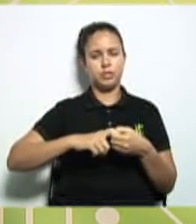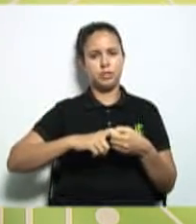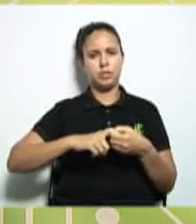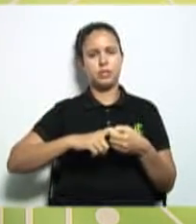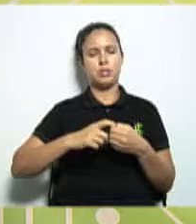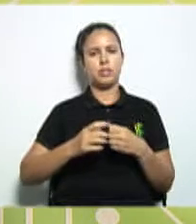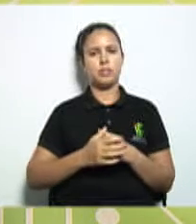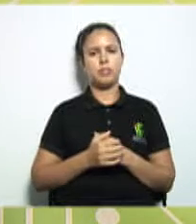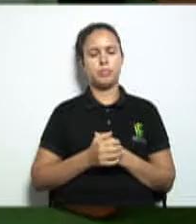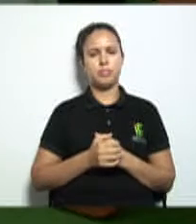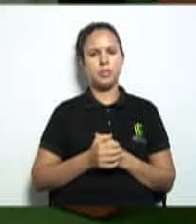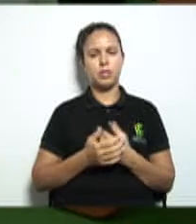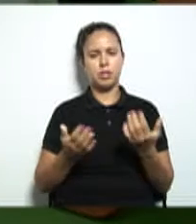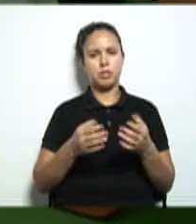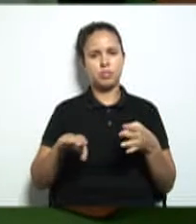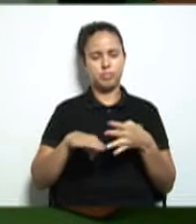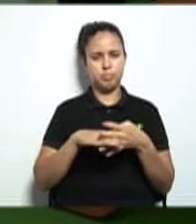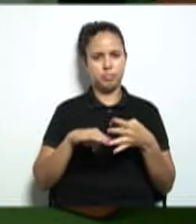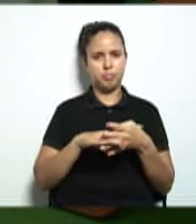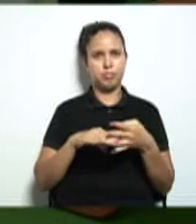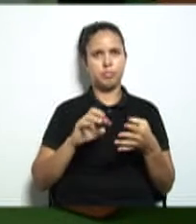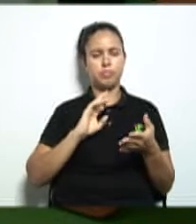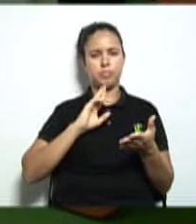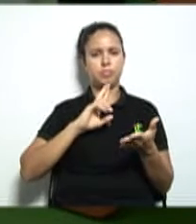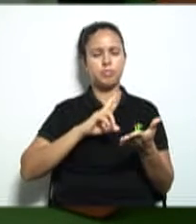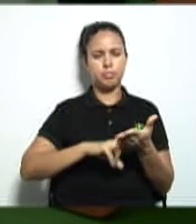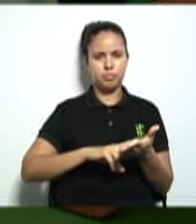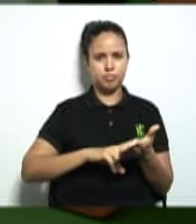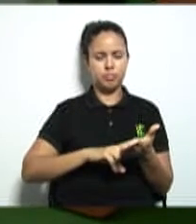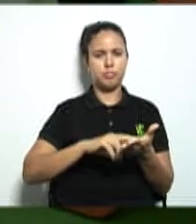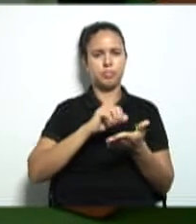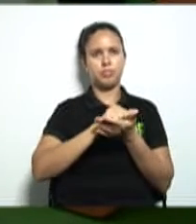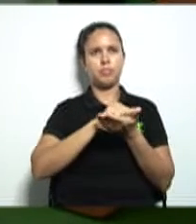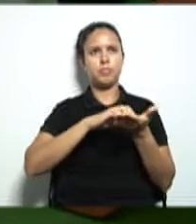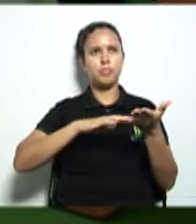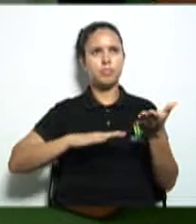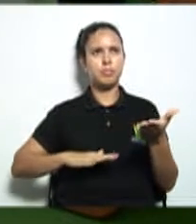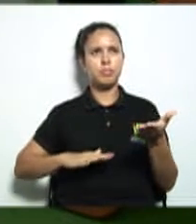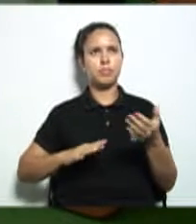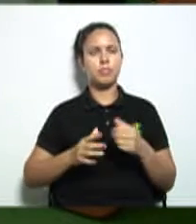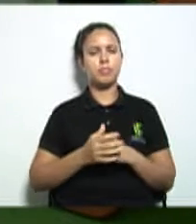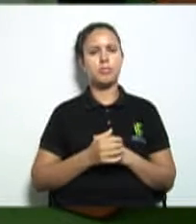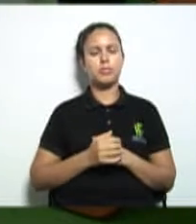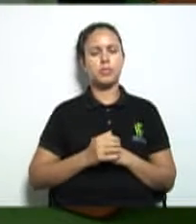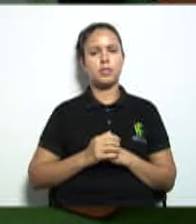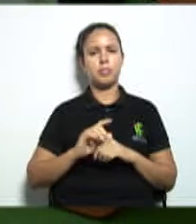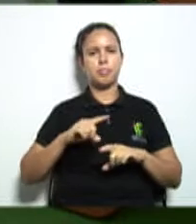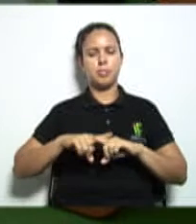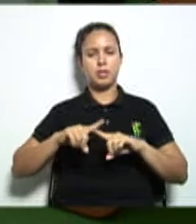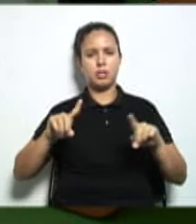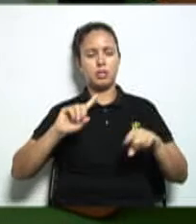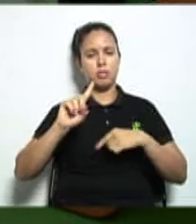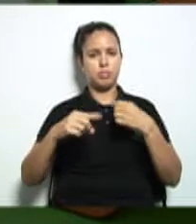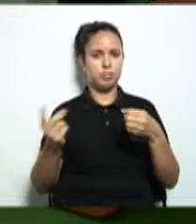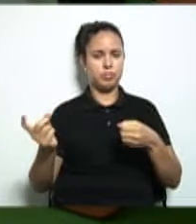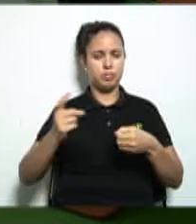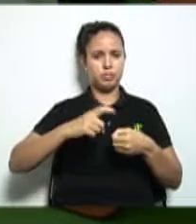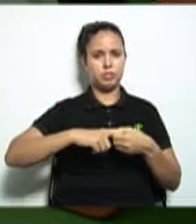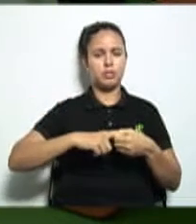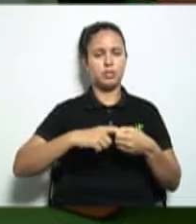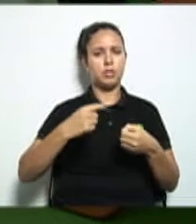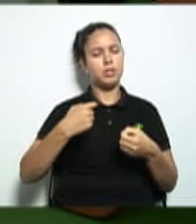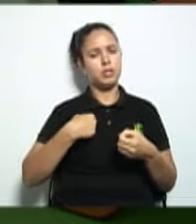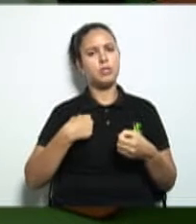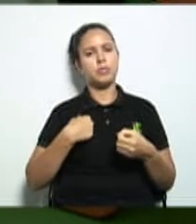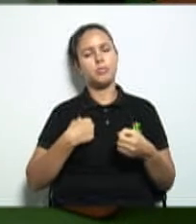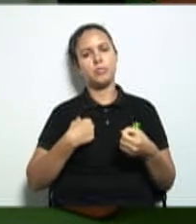Para o intervalo de vocês, para que vocês possam responder as atividades. Mas nós, quando retornarmos, eu vou